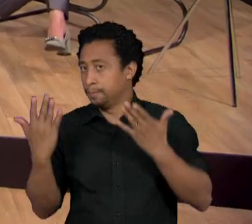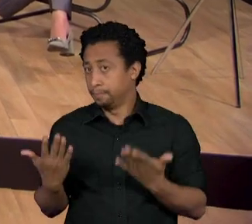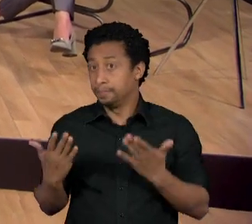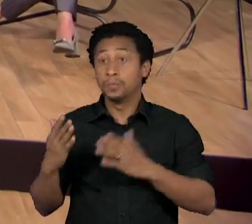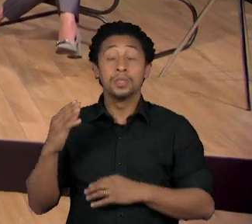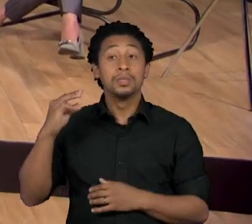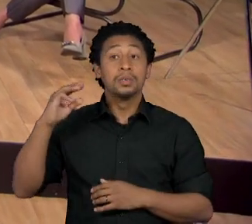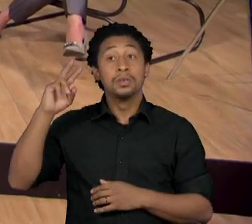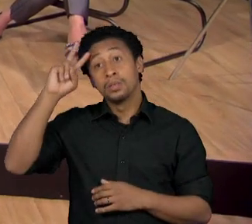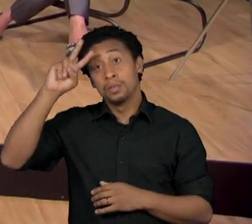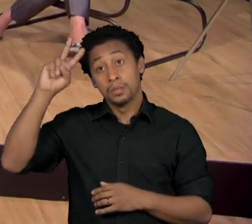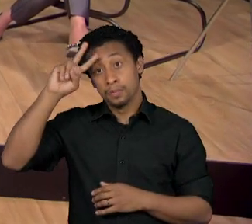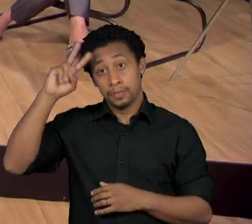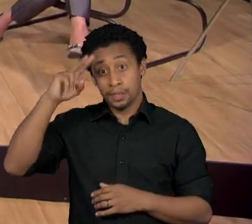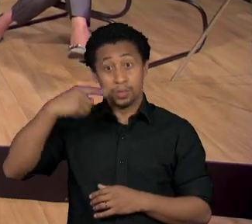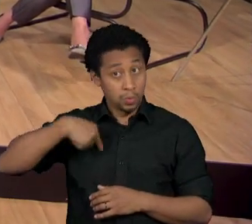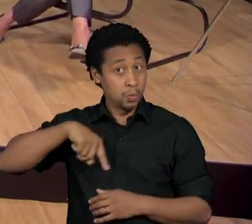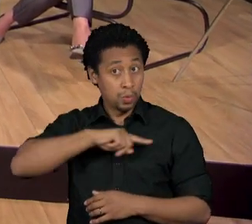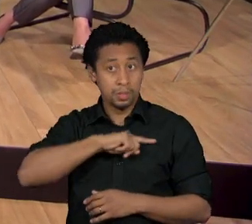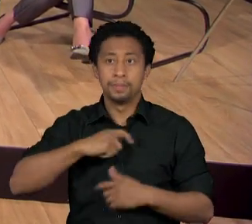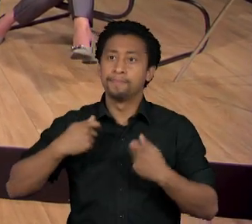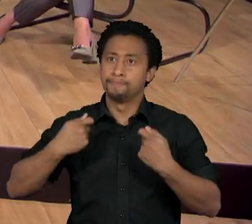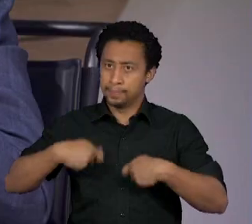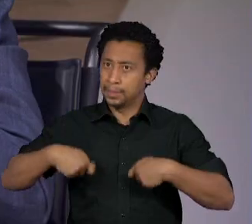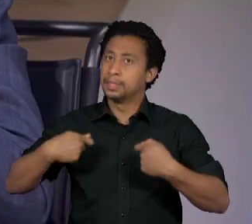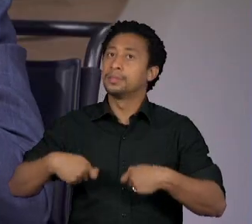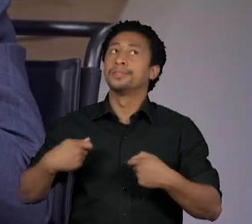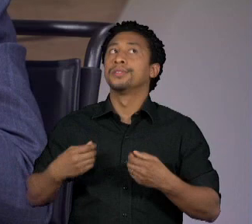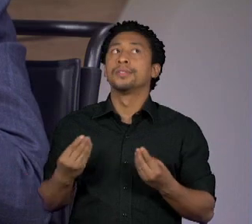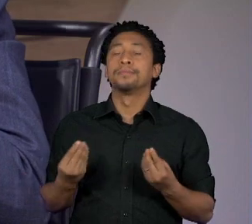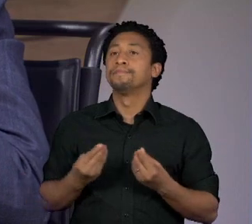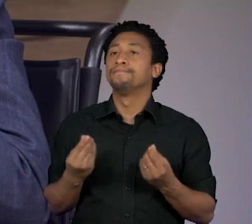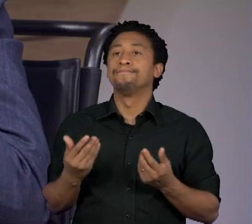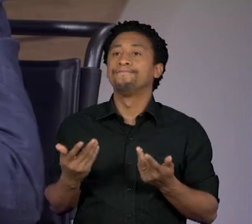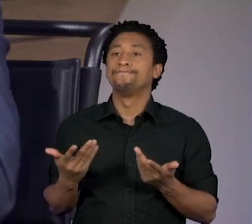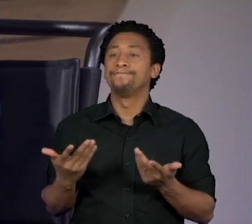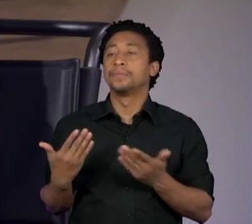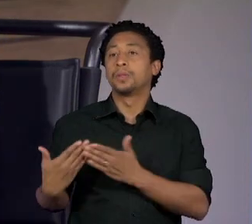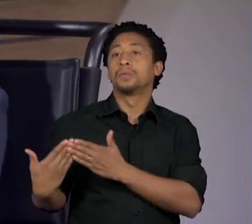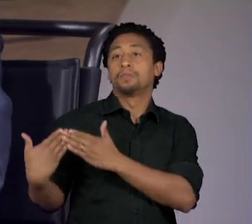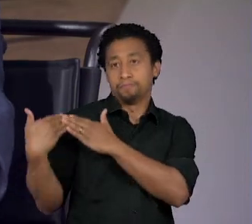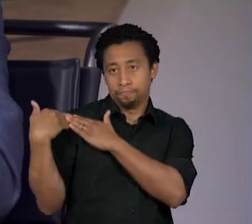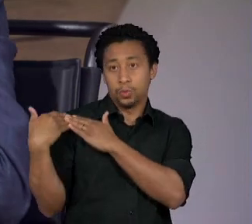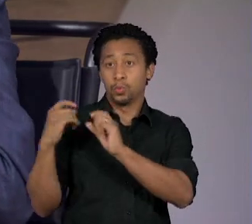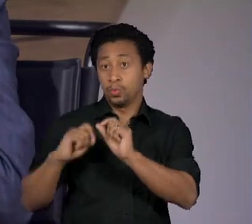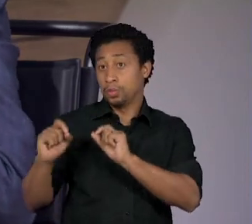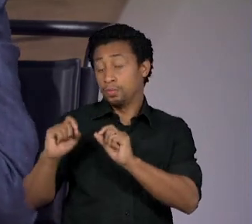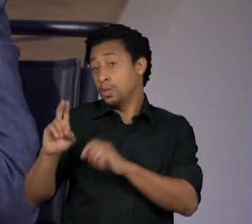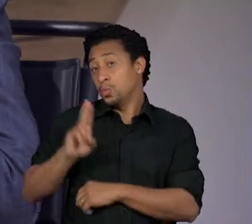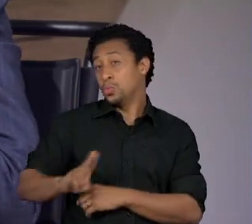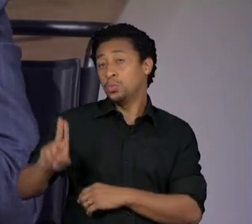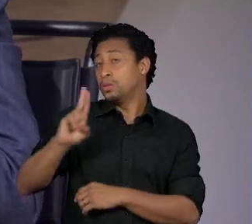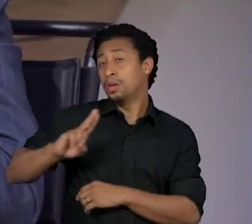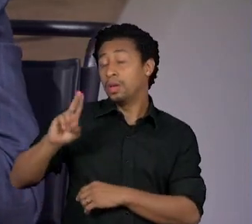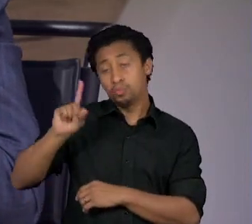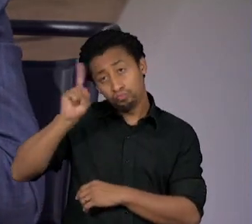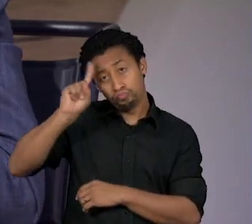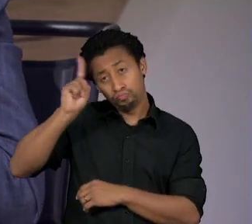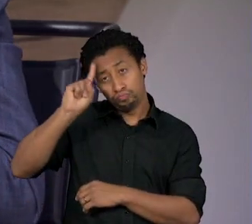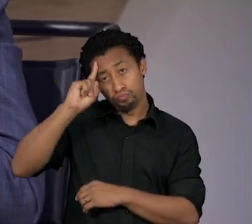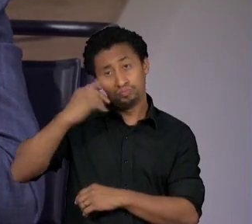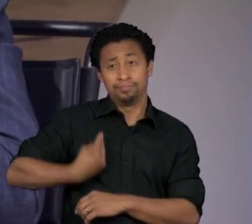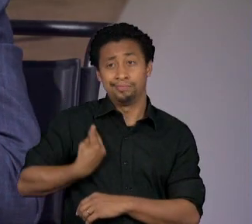memória nossa, né? Ela tem que ter uma função de, vamos dizer assim, utilidade no dia a dia, né?